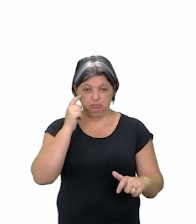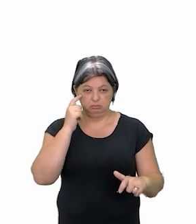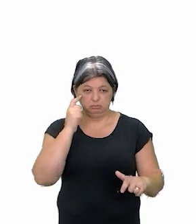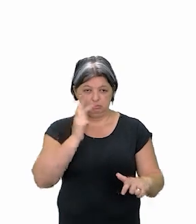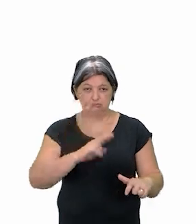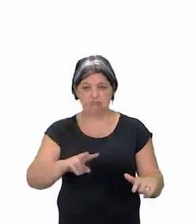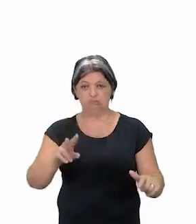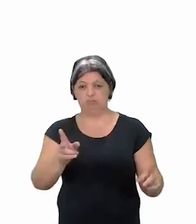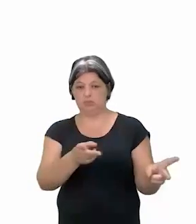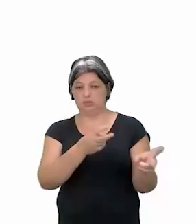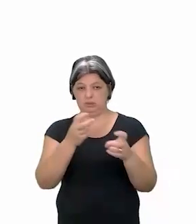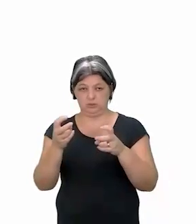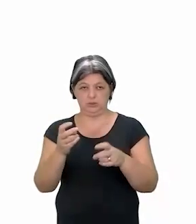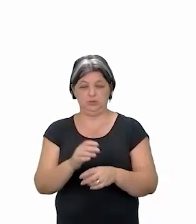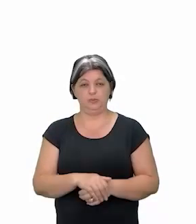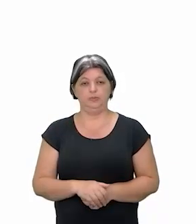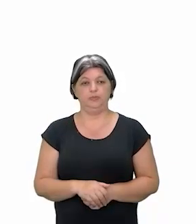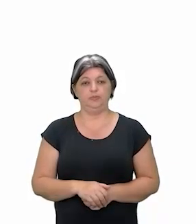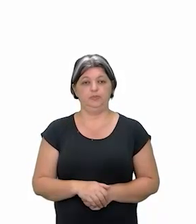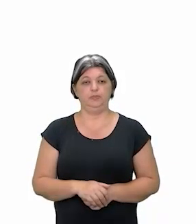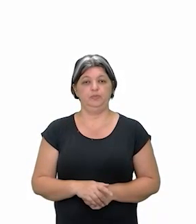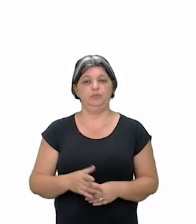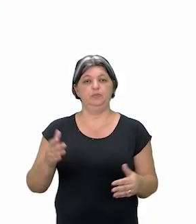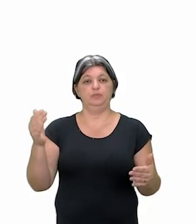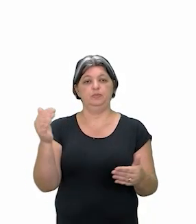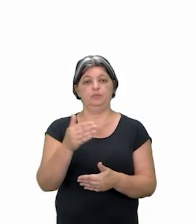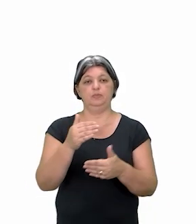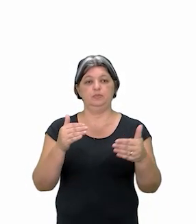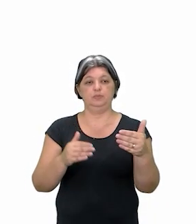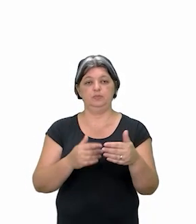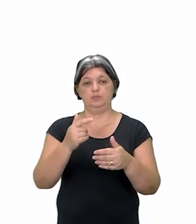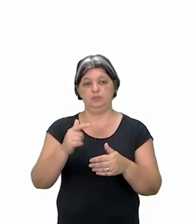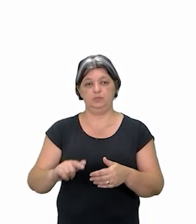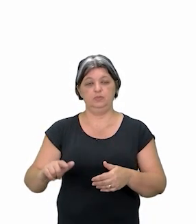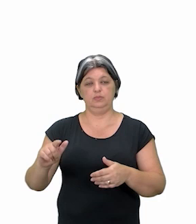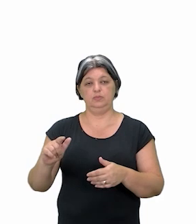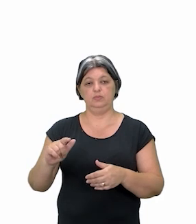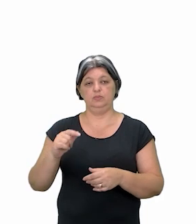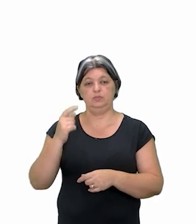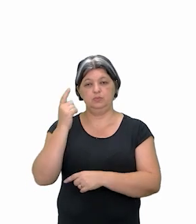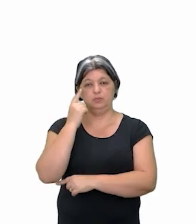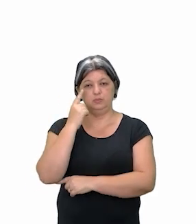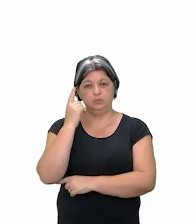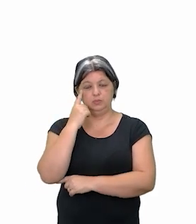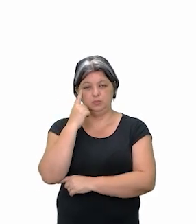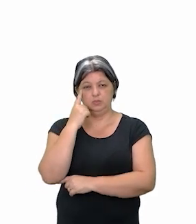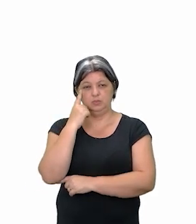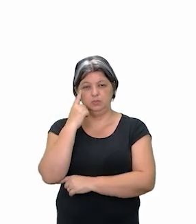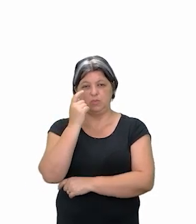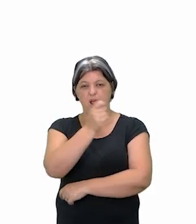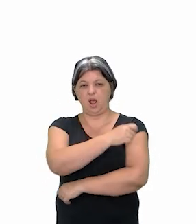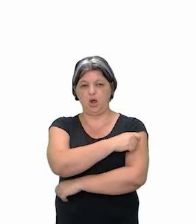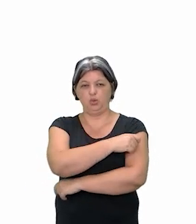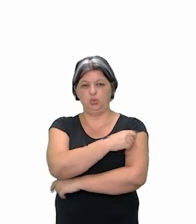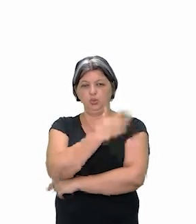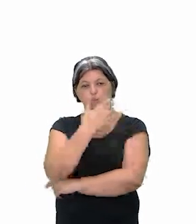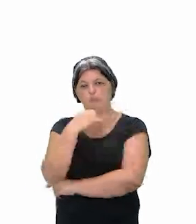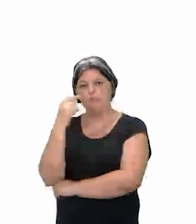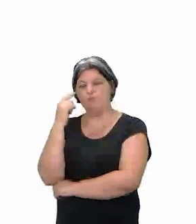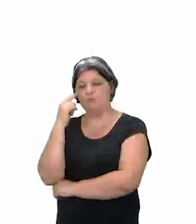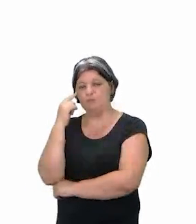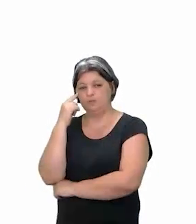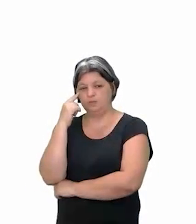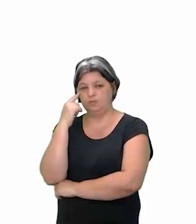avaliação. Passando para o próximo slide, tem lá um estudante que está pensando, né, e aí são as